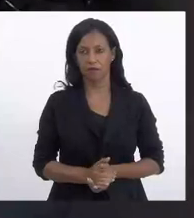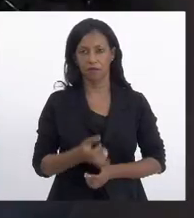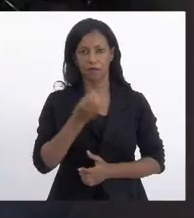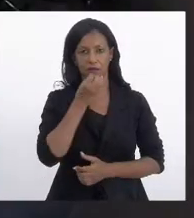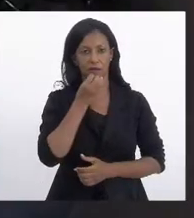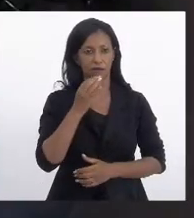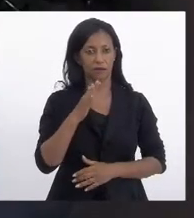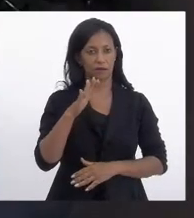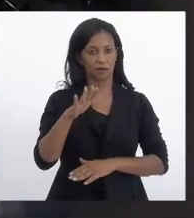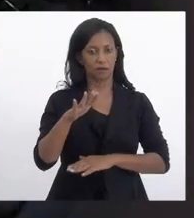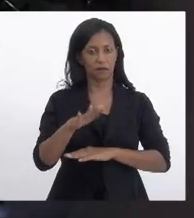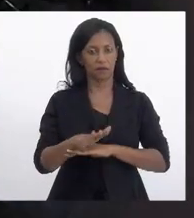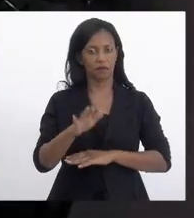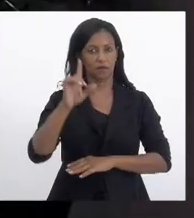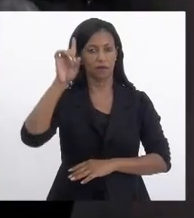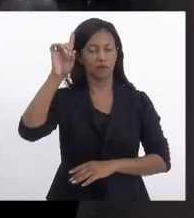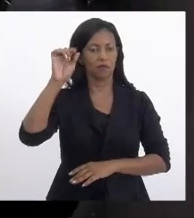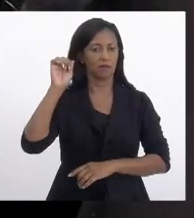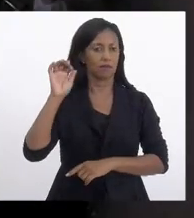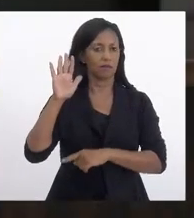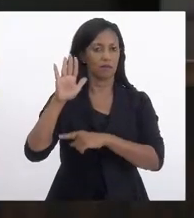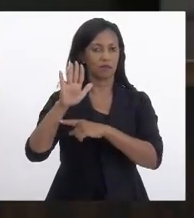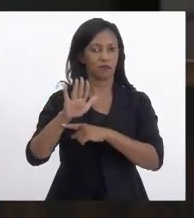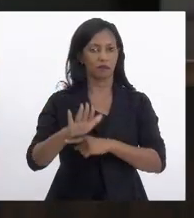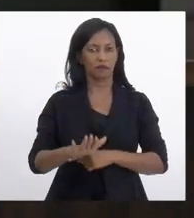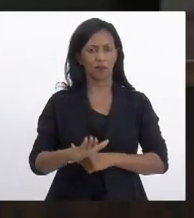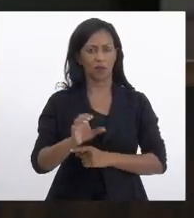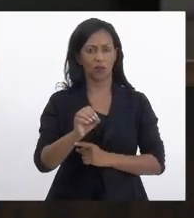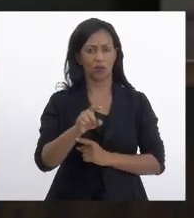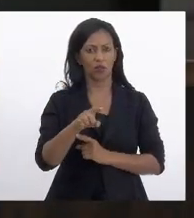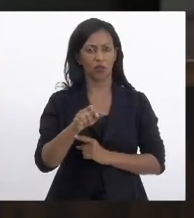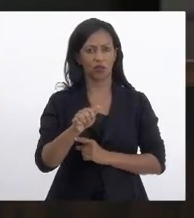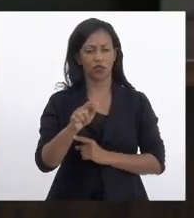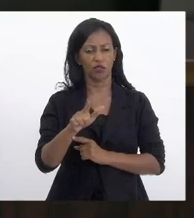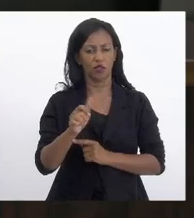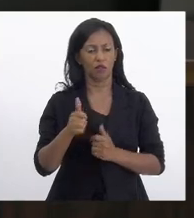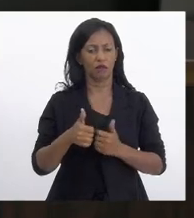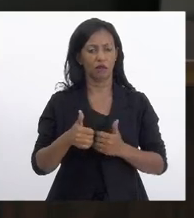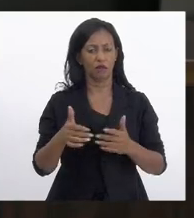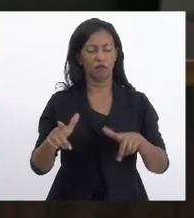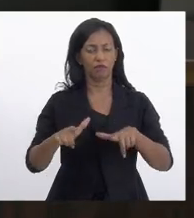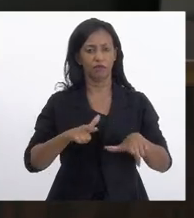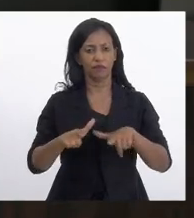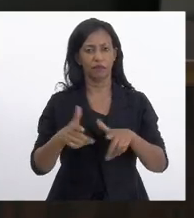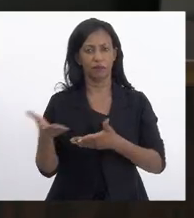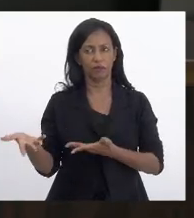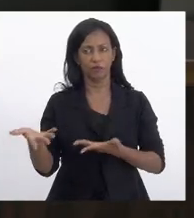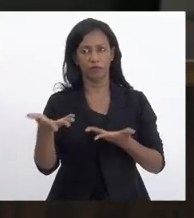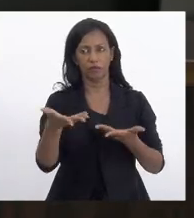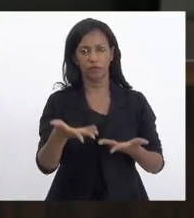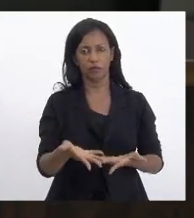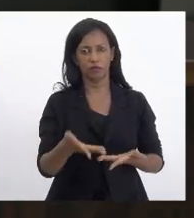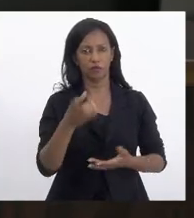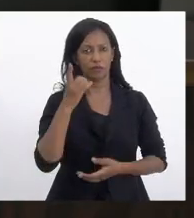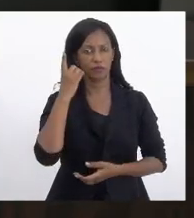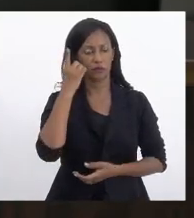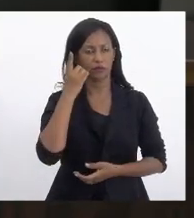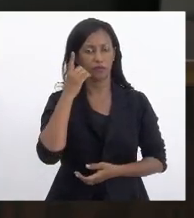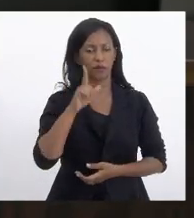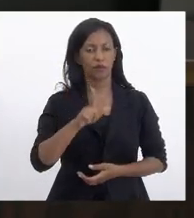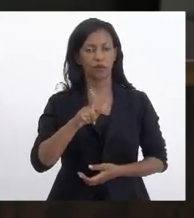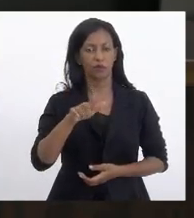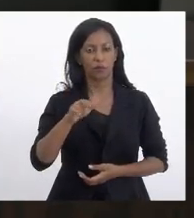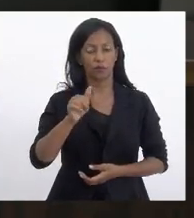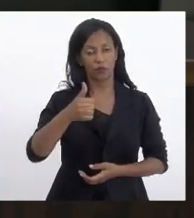Boa tarde, com a proteção de Deus e de Oxalá, estão abertos os nossos trabalhos. Convido o deputado Luiz Paulo Correa